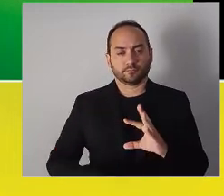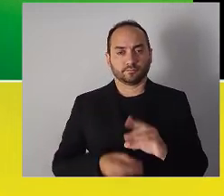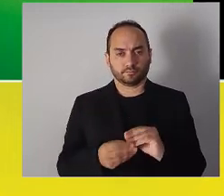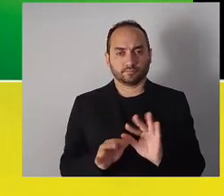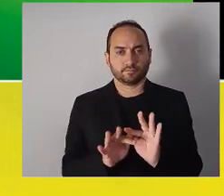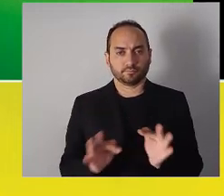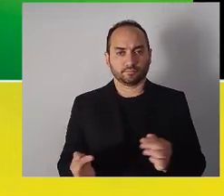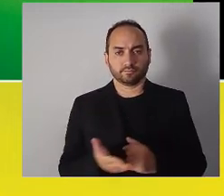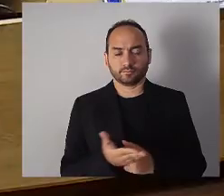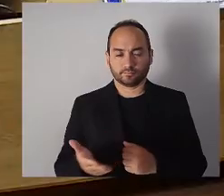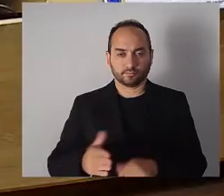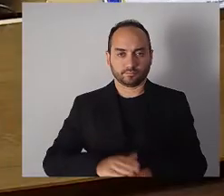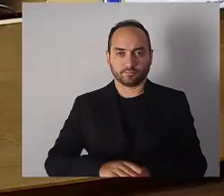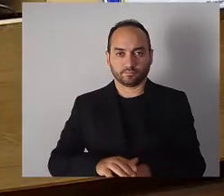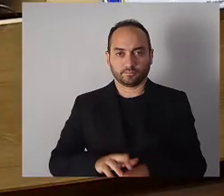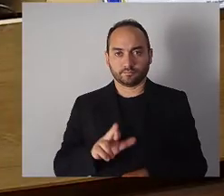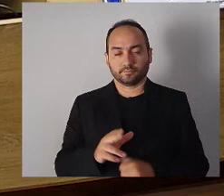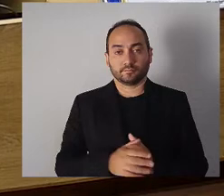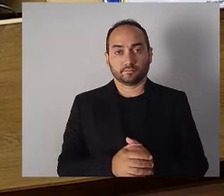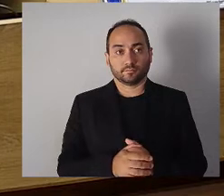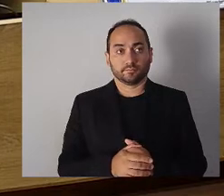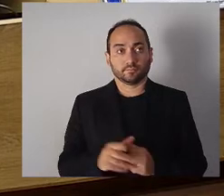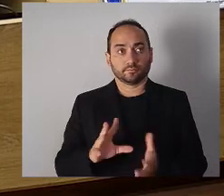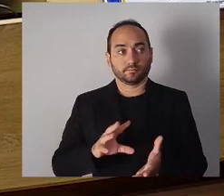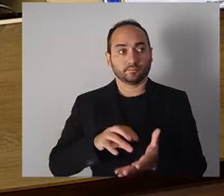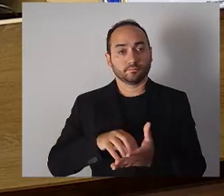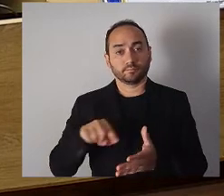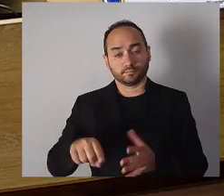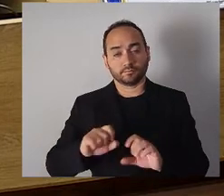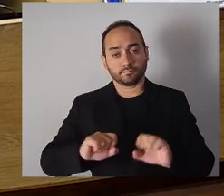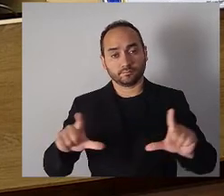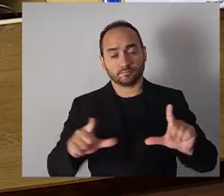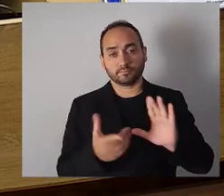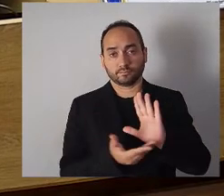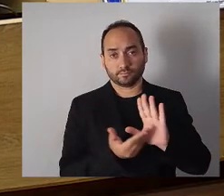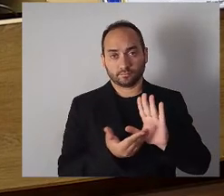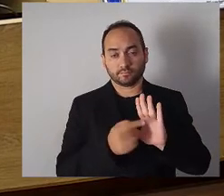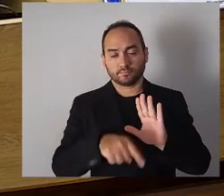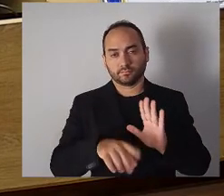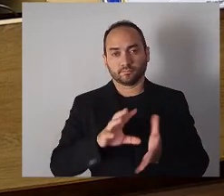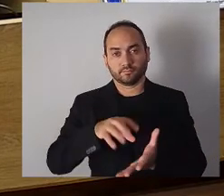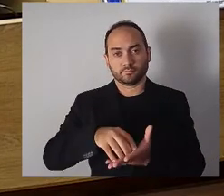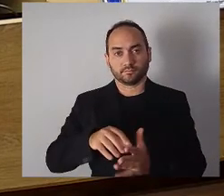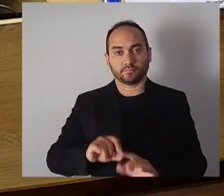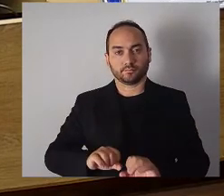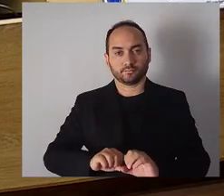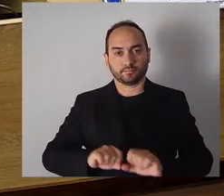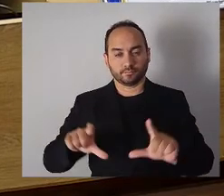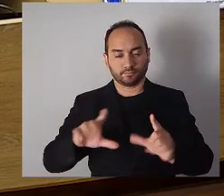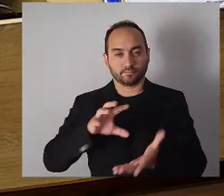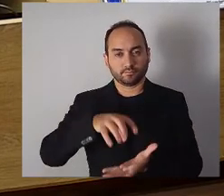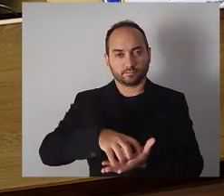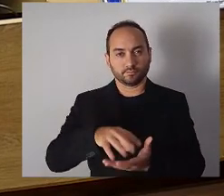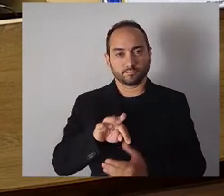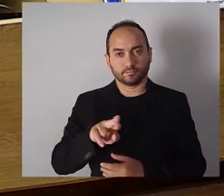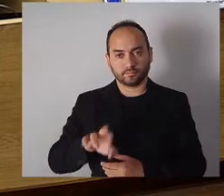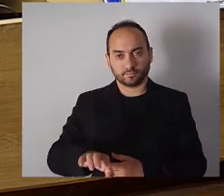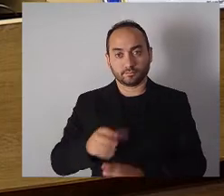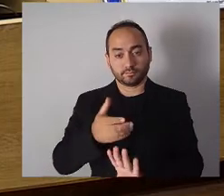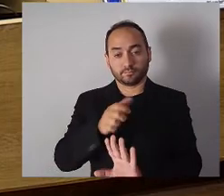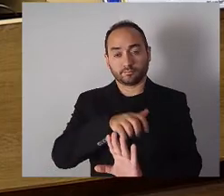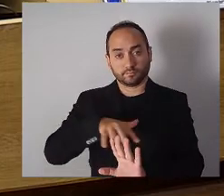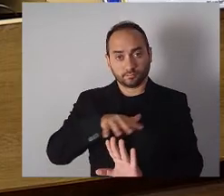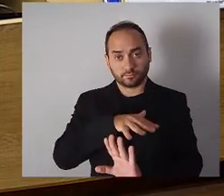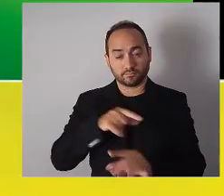dos capítulos. No centro da capa temos a imagem da sede do TRE Ceará, e ao fundo fazemos alusão a um dos